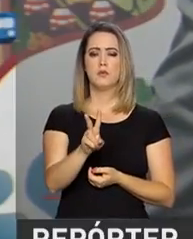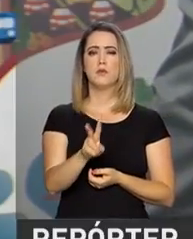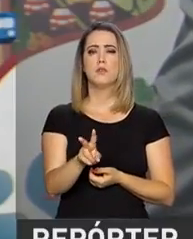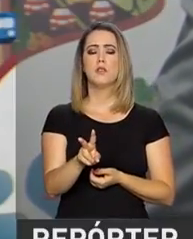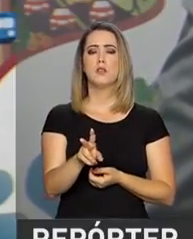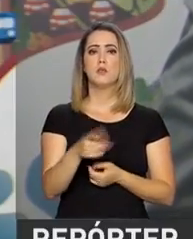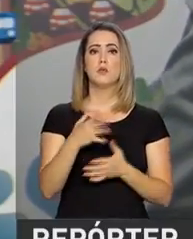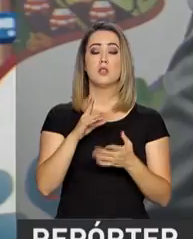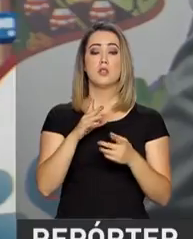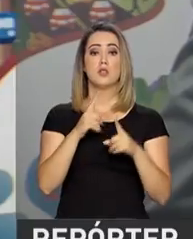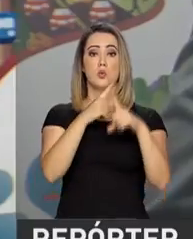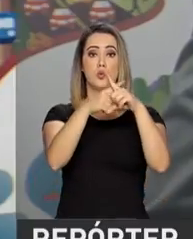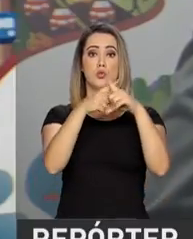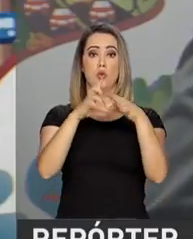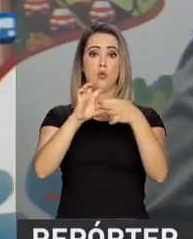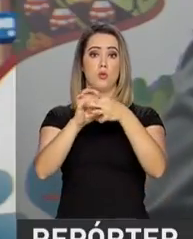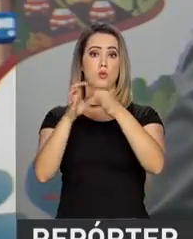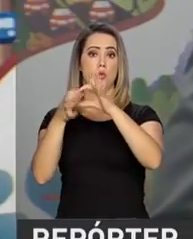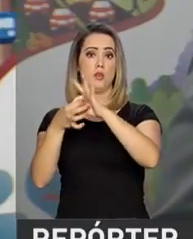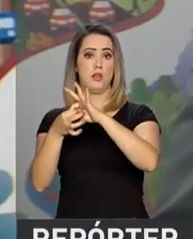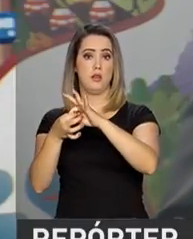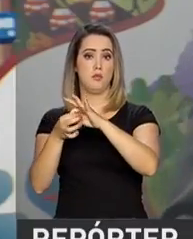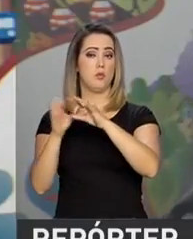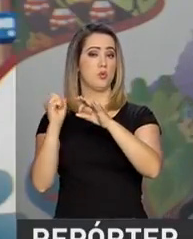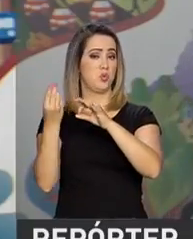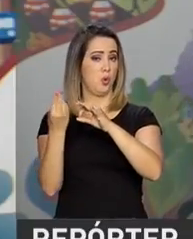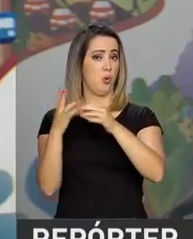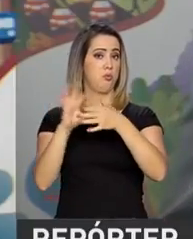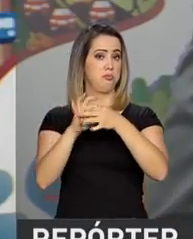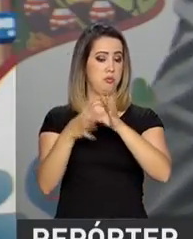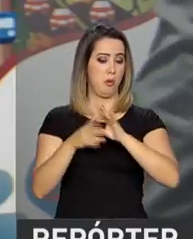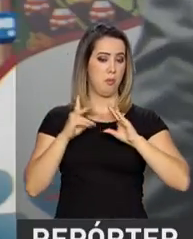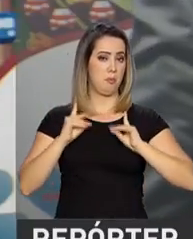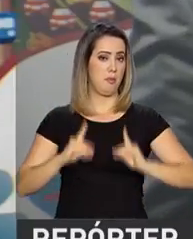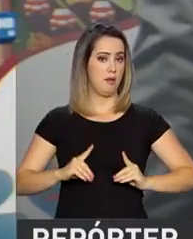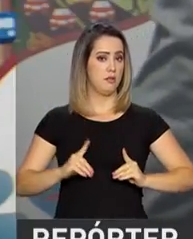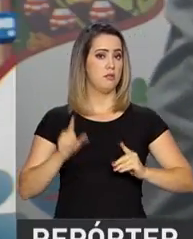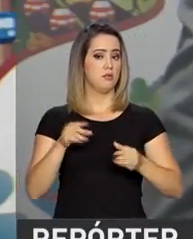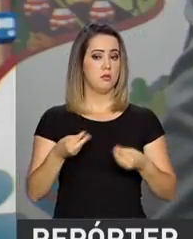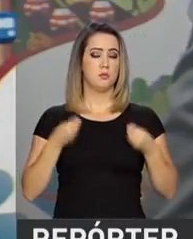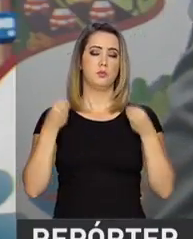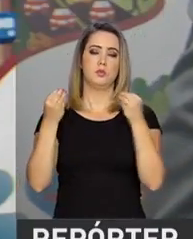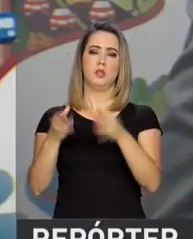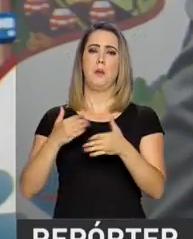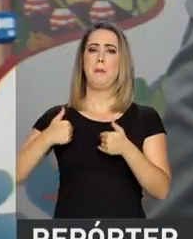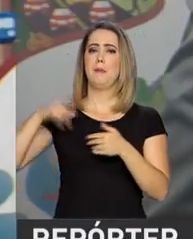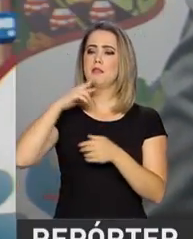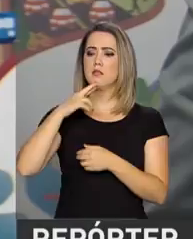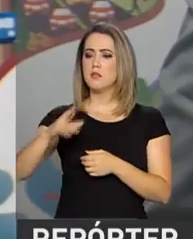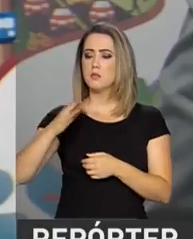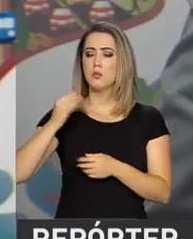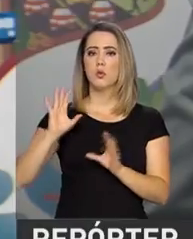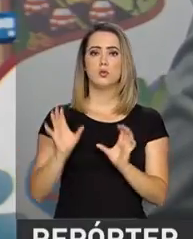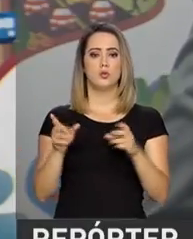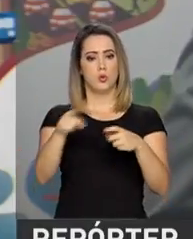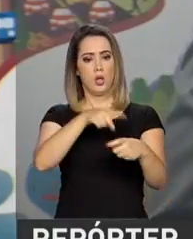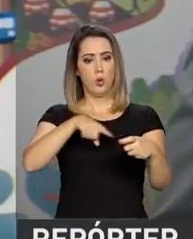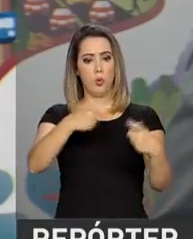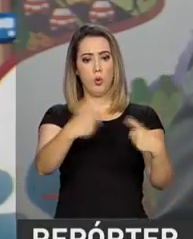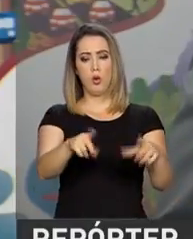e Paralímpicos tem a capacidade de trazer uma consequência muito maior do que simplesmente a